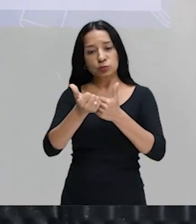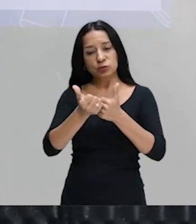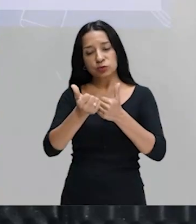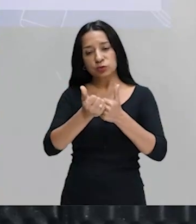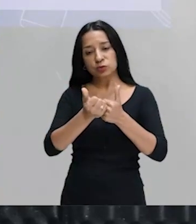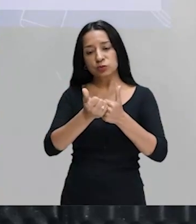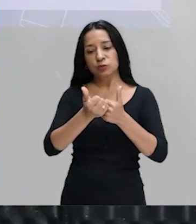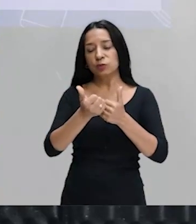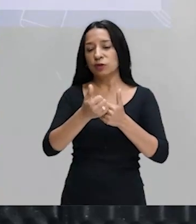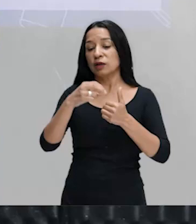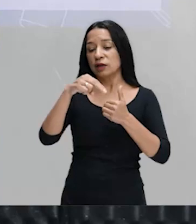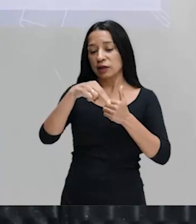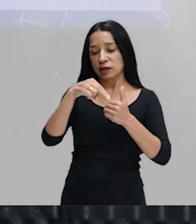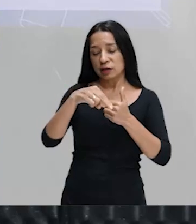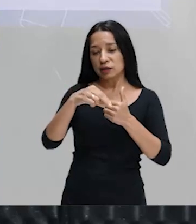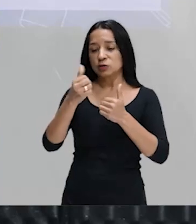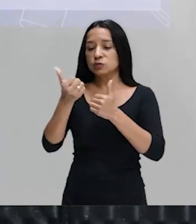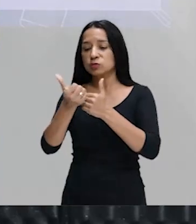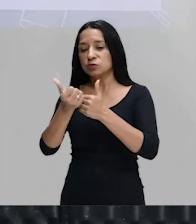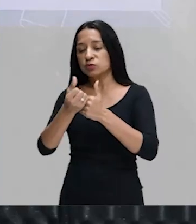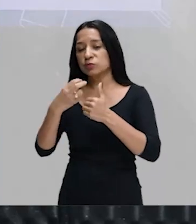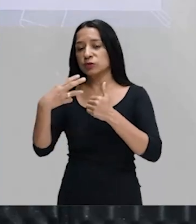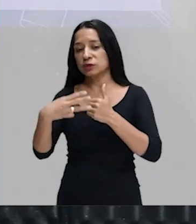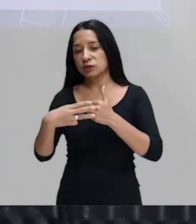Então, é